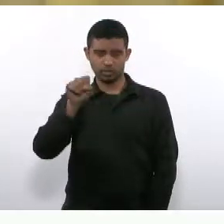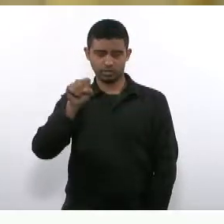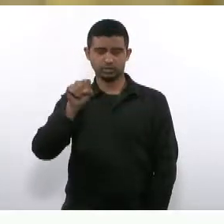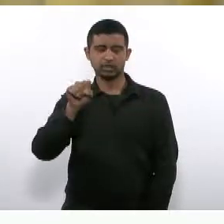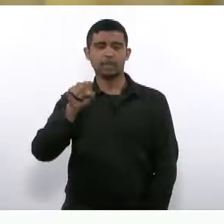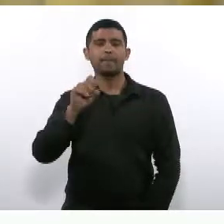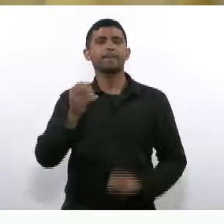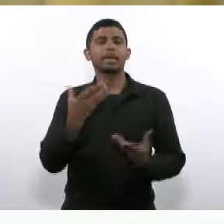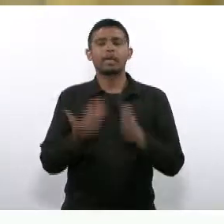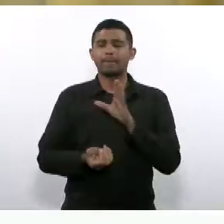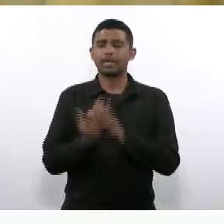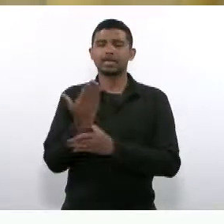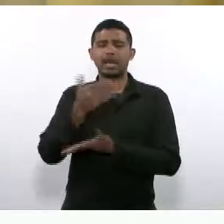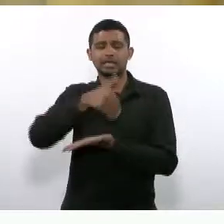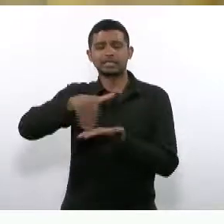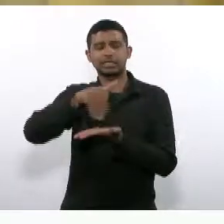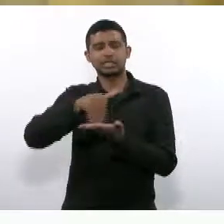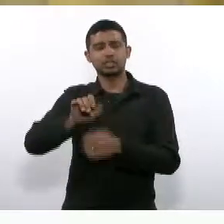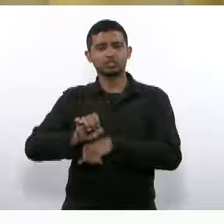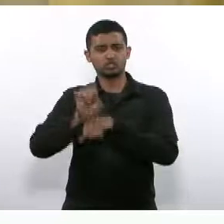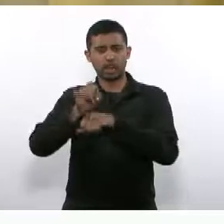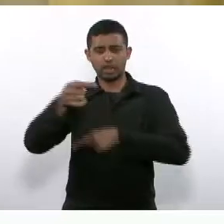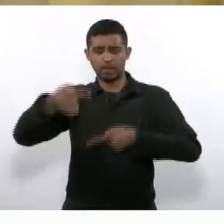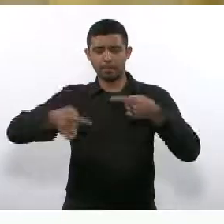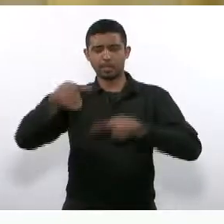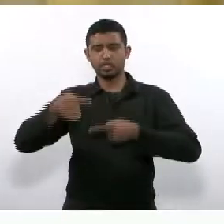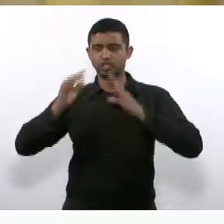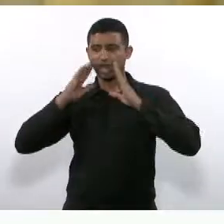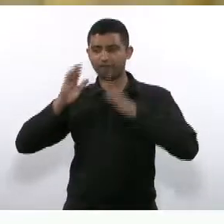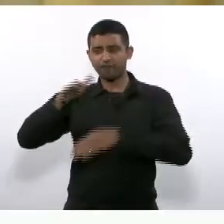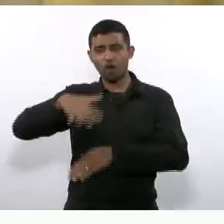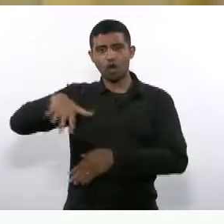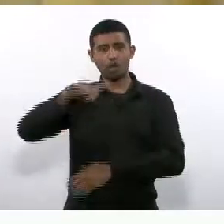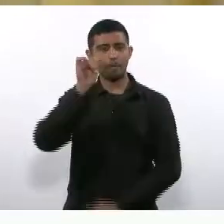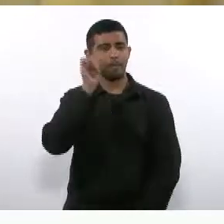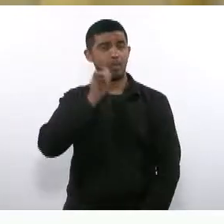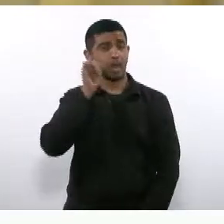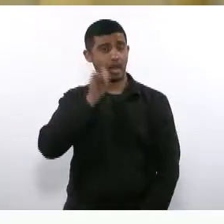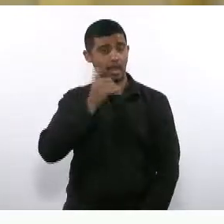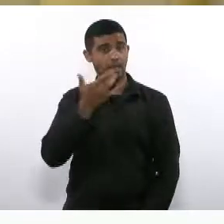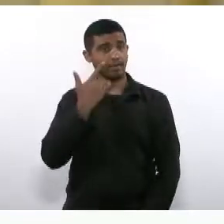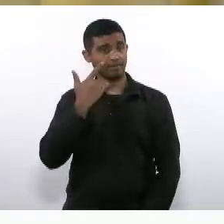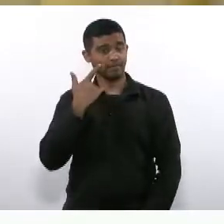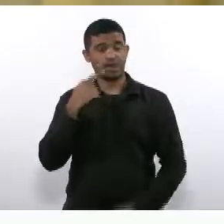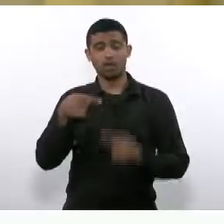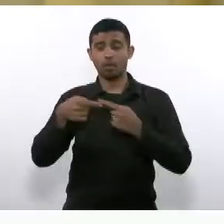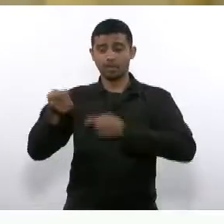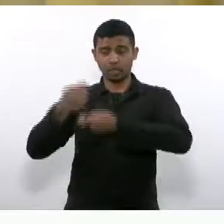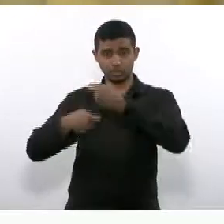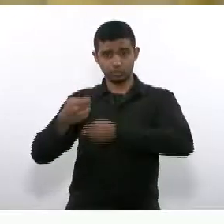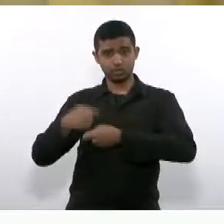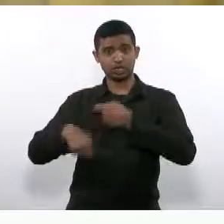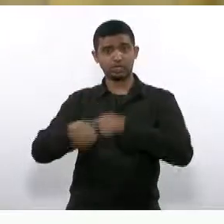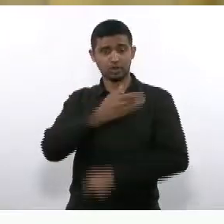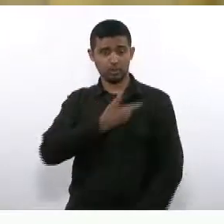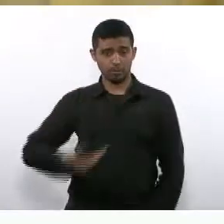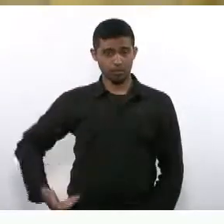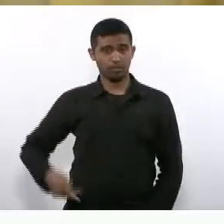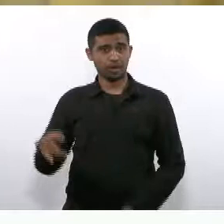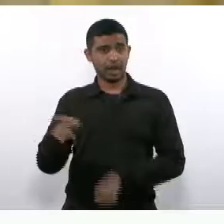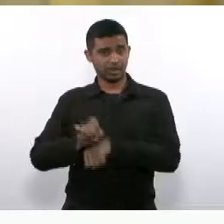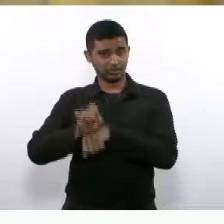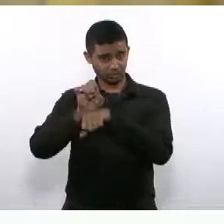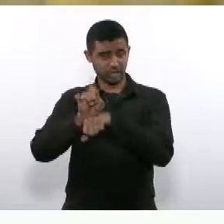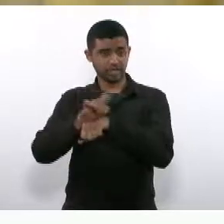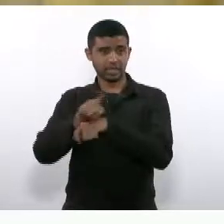de criar a Secretaria de Estado de Políticas para as Mulheres, no âmbito da administração pública estadual. Ele pede para